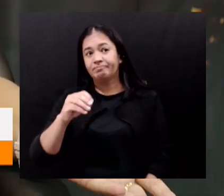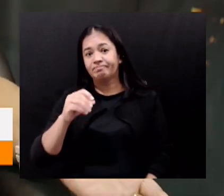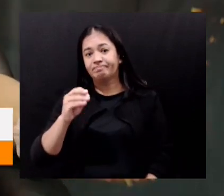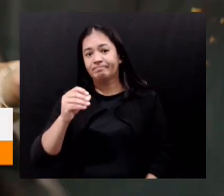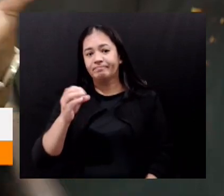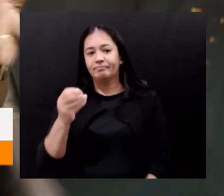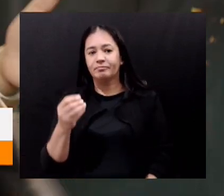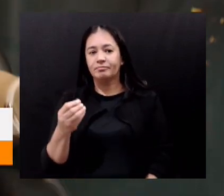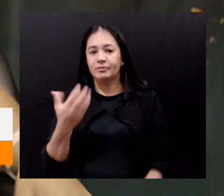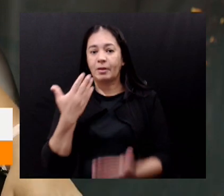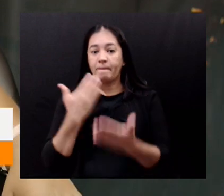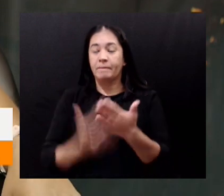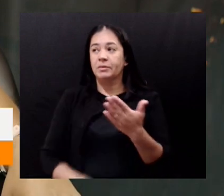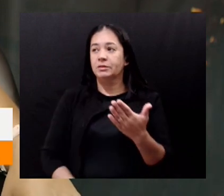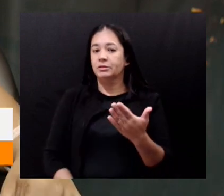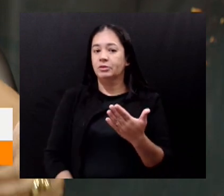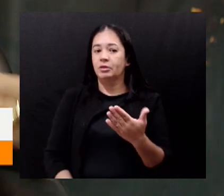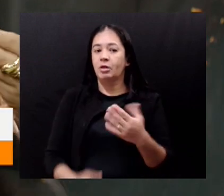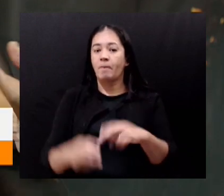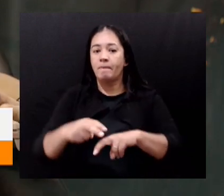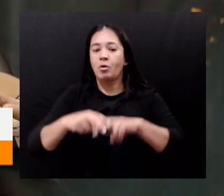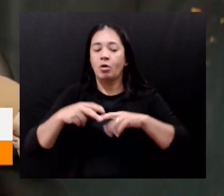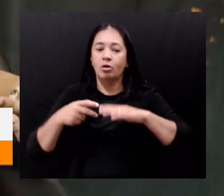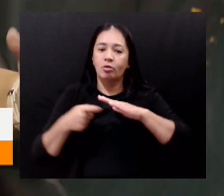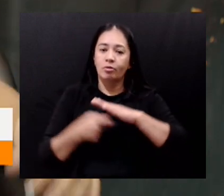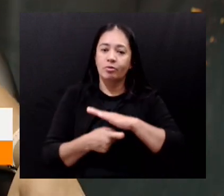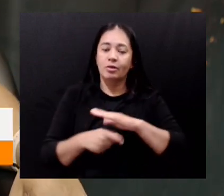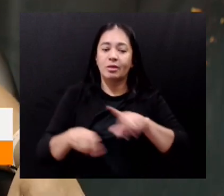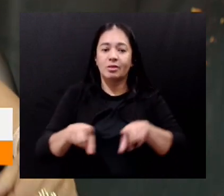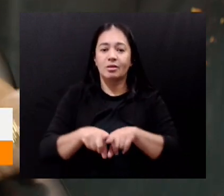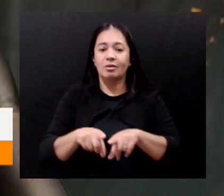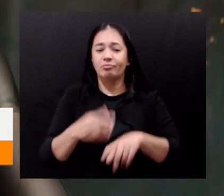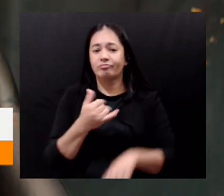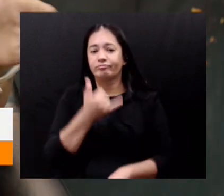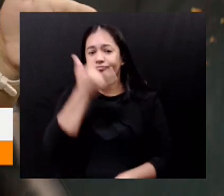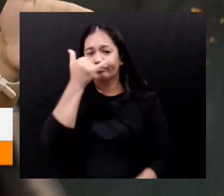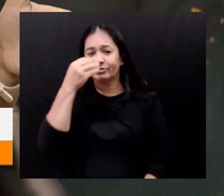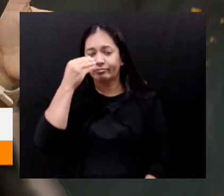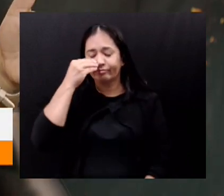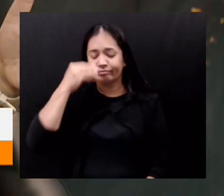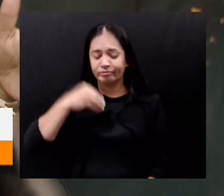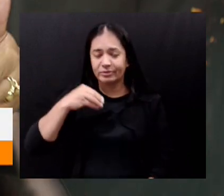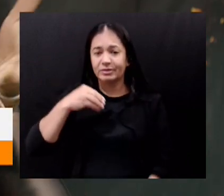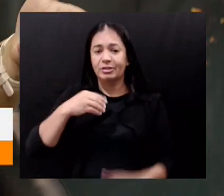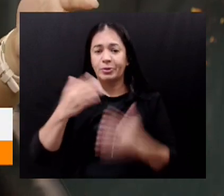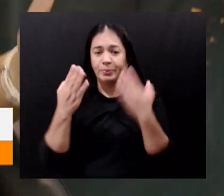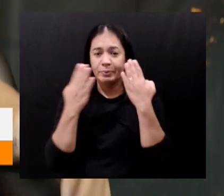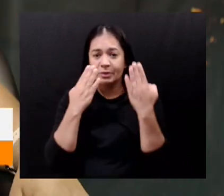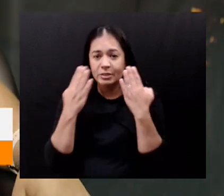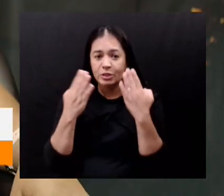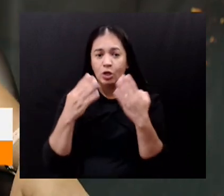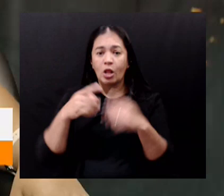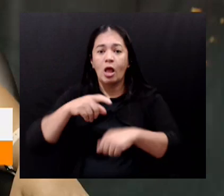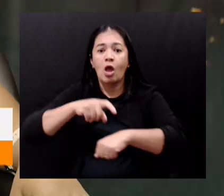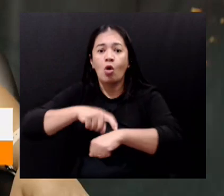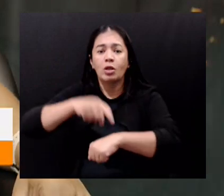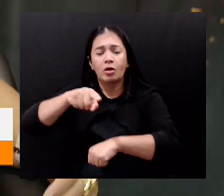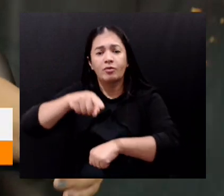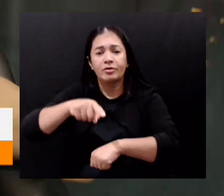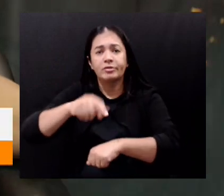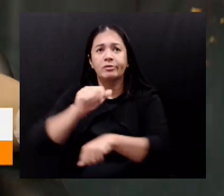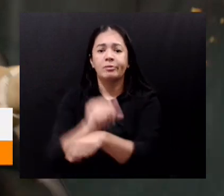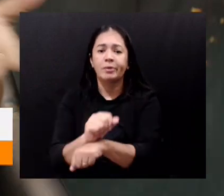conta do investimento e depois a frustração, né, a questão psicológica também, e o tempo que você ficou ali esperando para